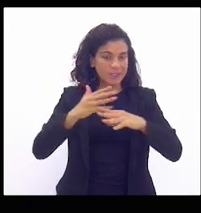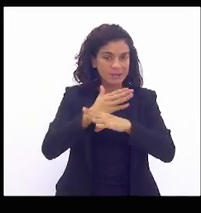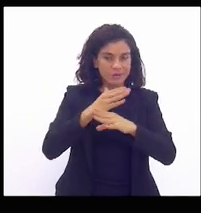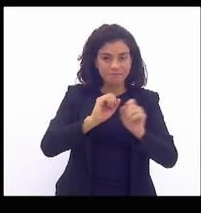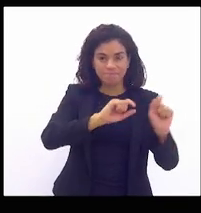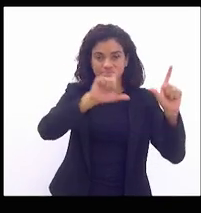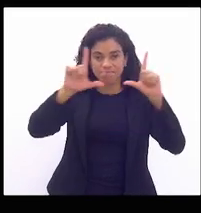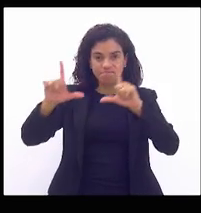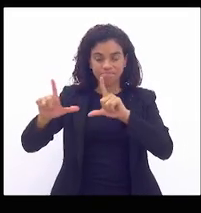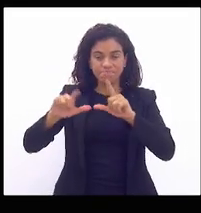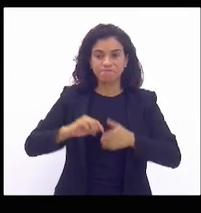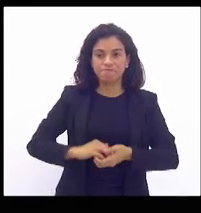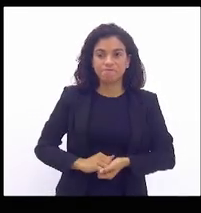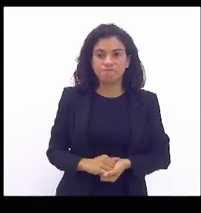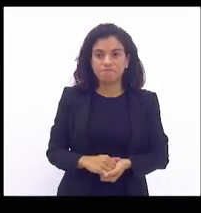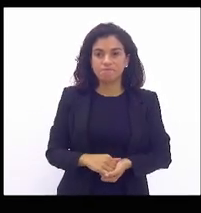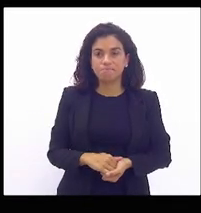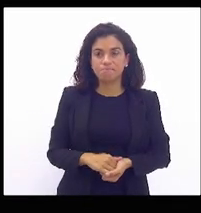próximo.